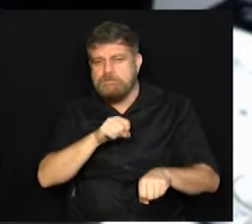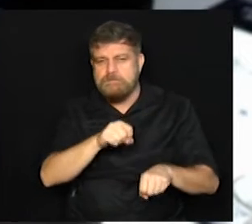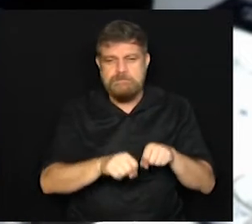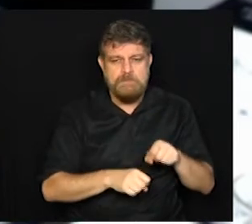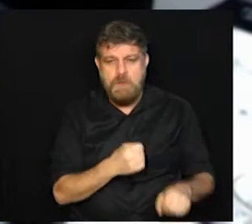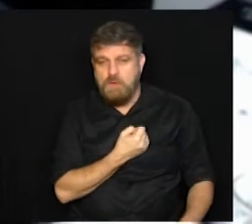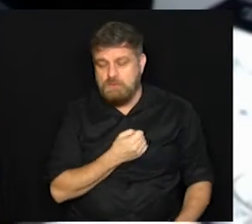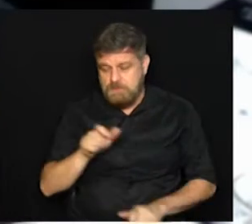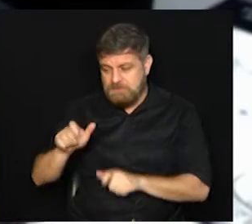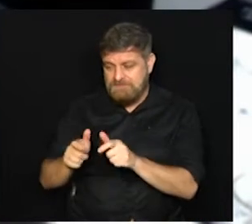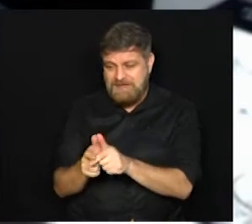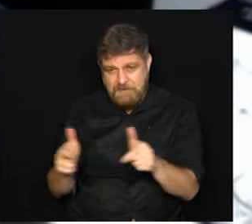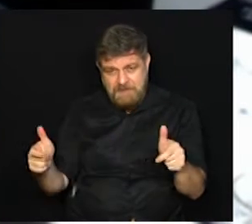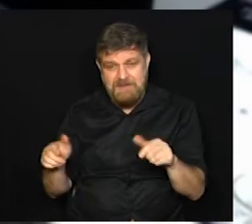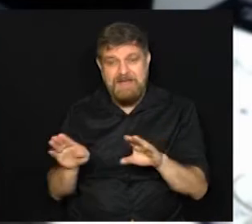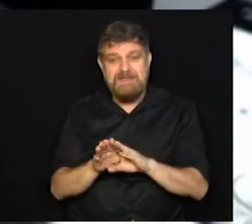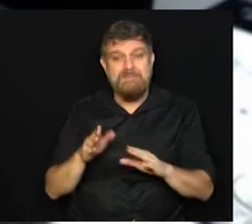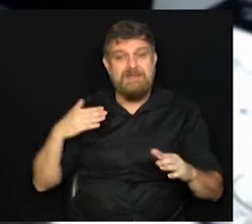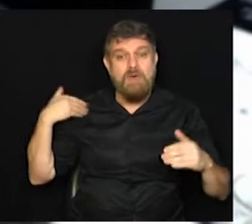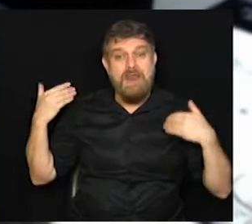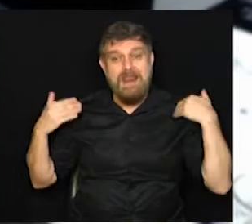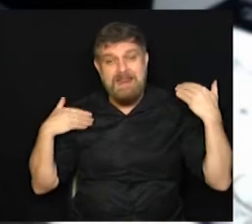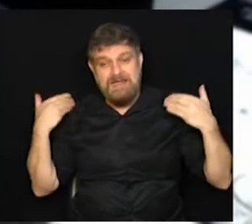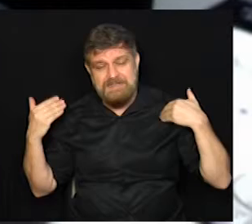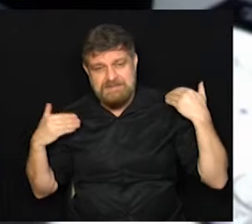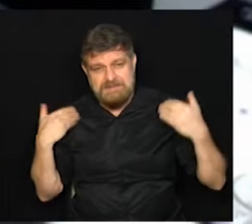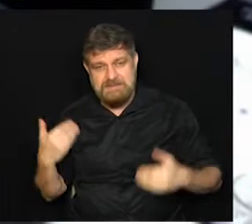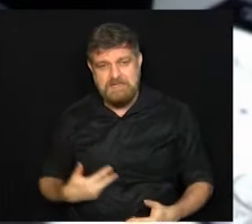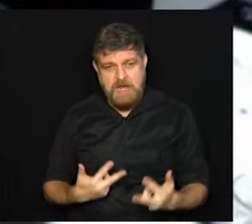no trabalho, como também no lazer, né? Como bem